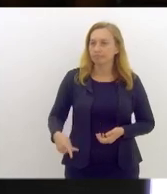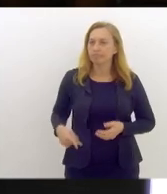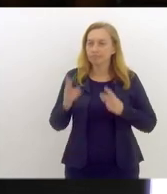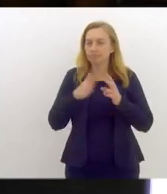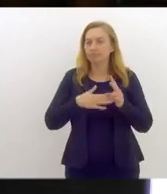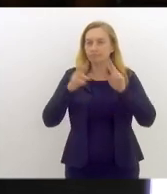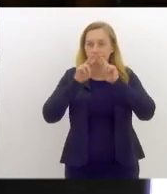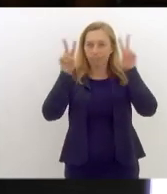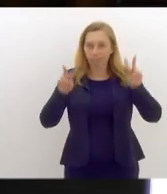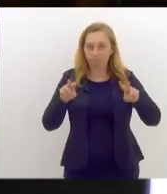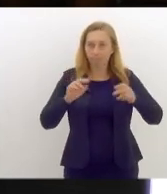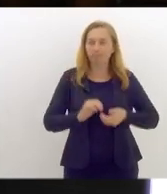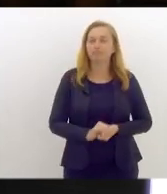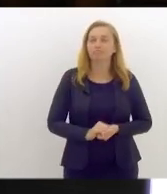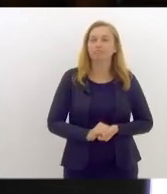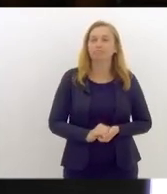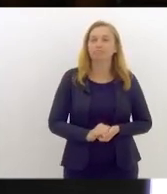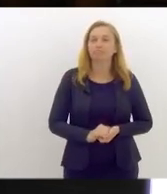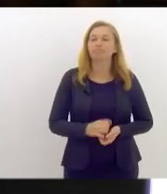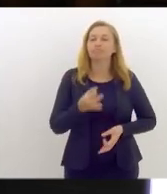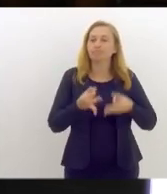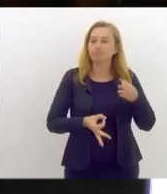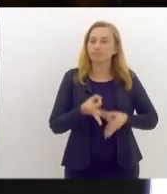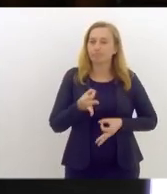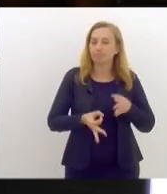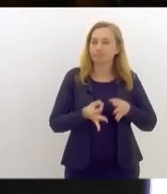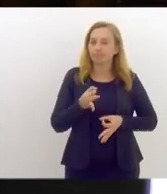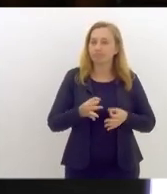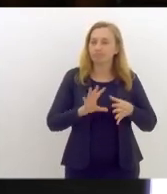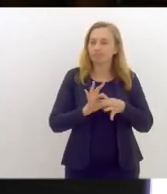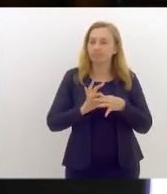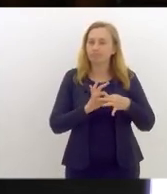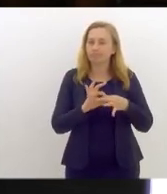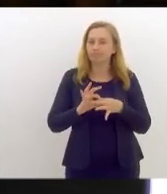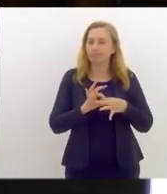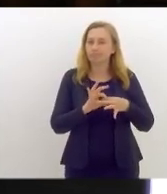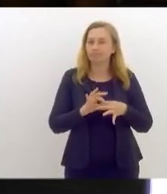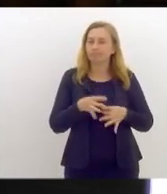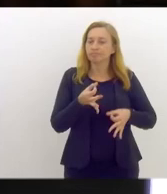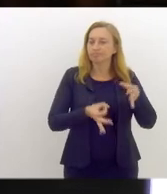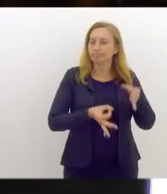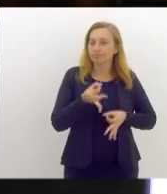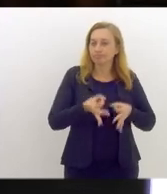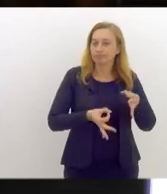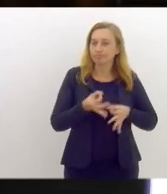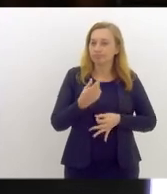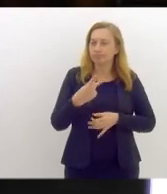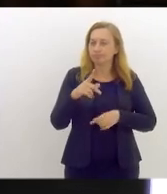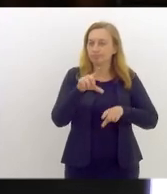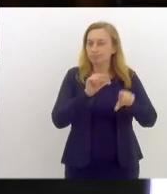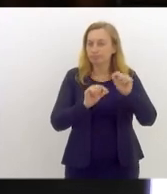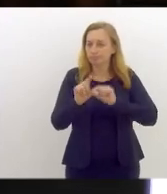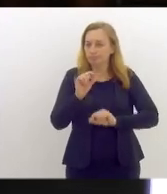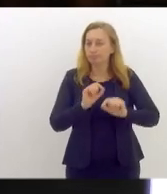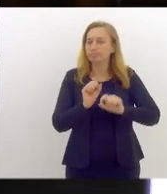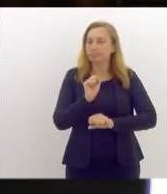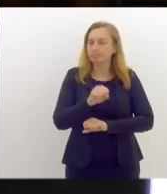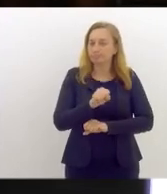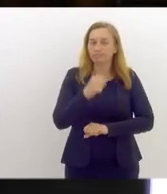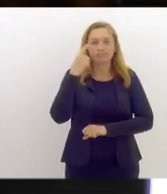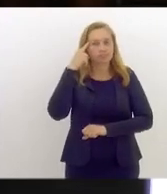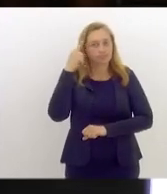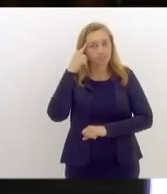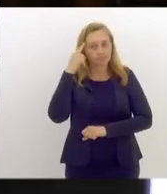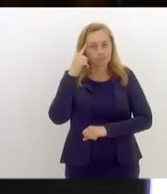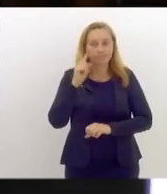eu tenho essa é a visão que eu tenho de um judiciário harmônico o judiciário nas suas decisões Deve sim pensar